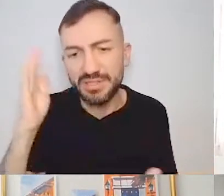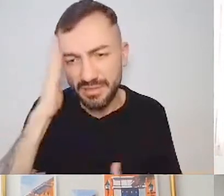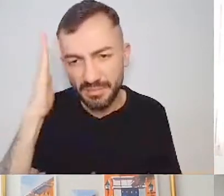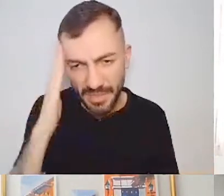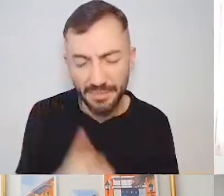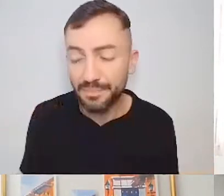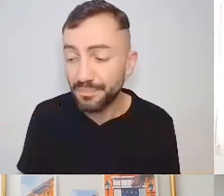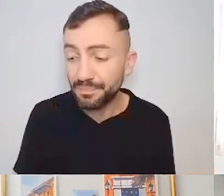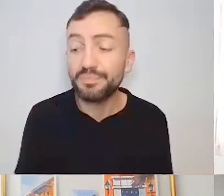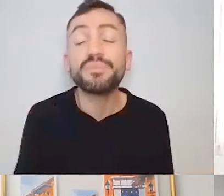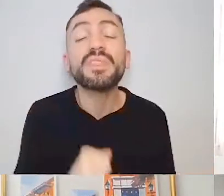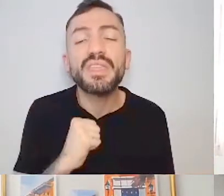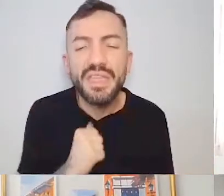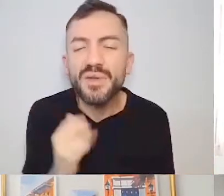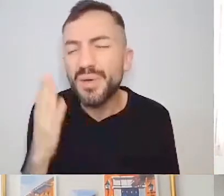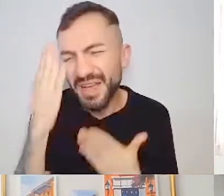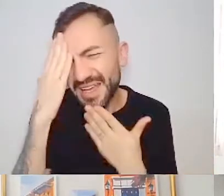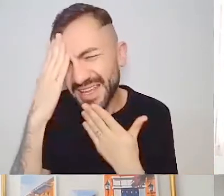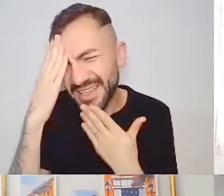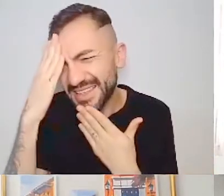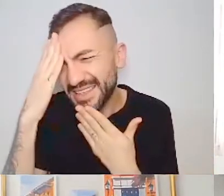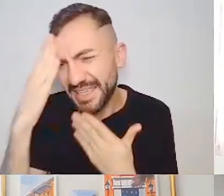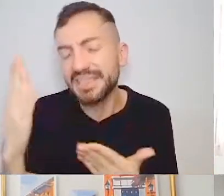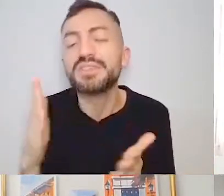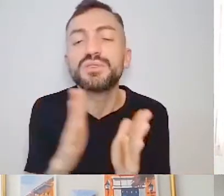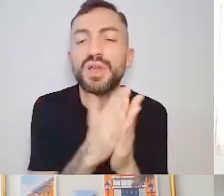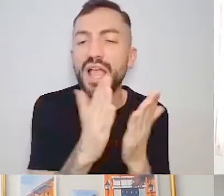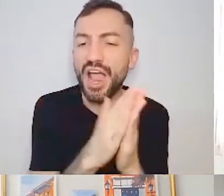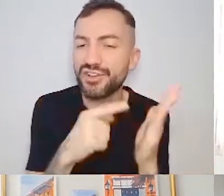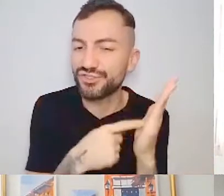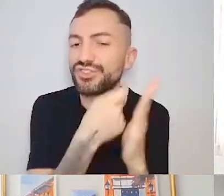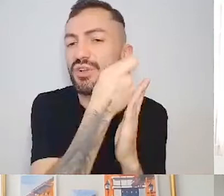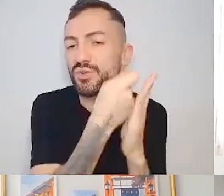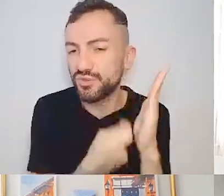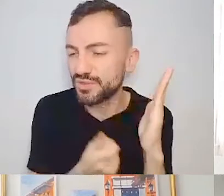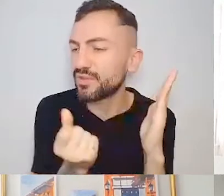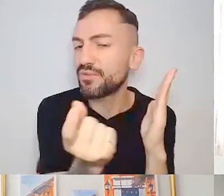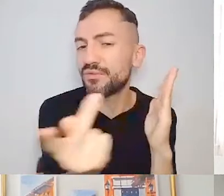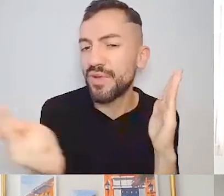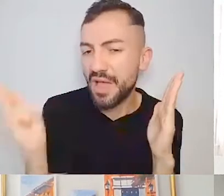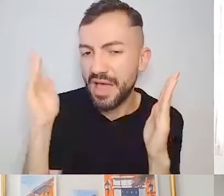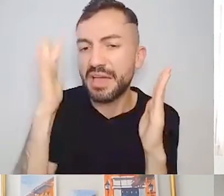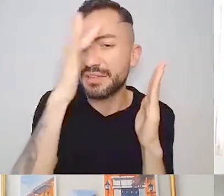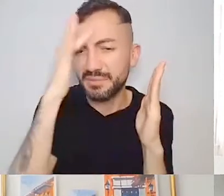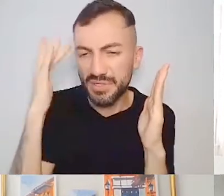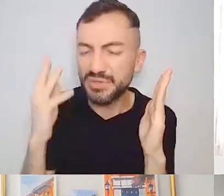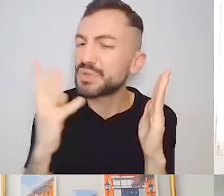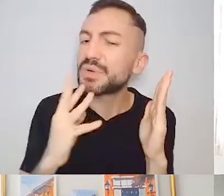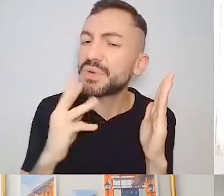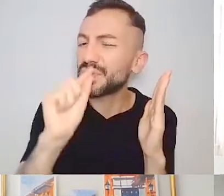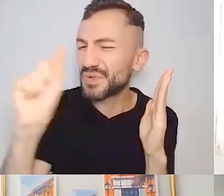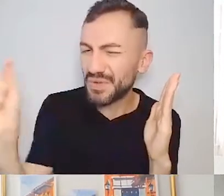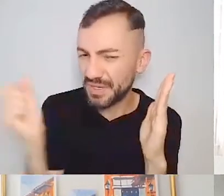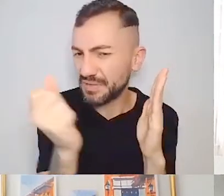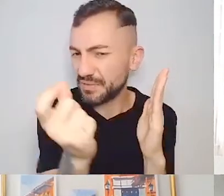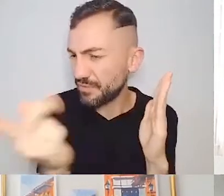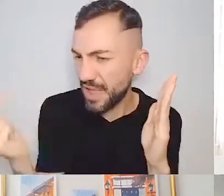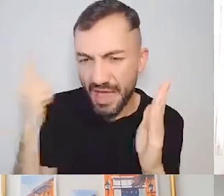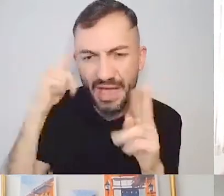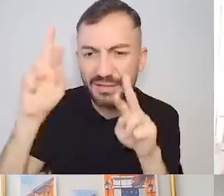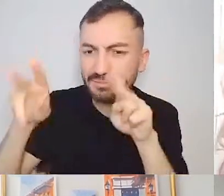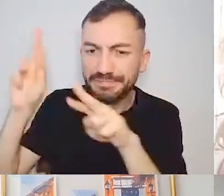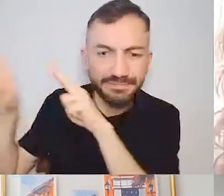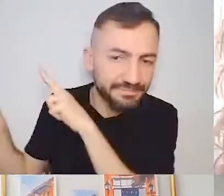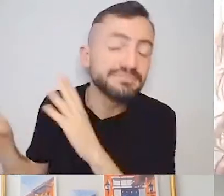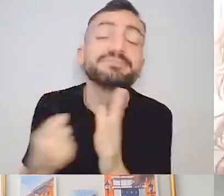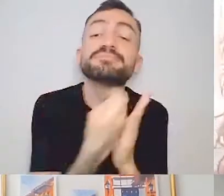agradeço muito a construção dessa cartilha que foi feita a muitas mãos, entre muitos saberes, o que também é um grande desafio que